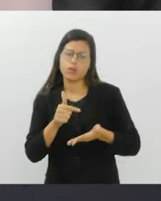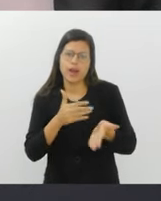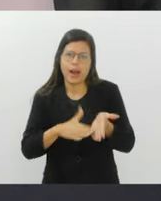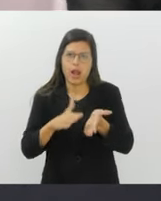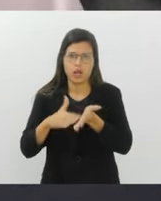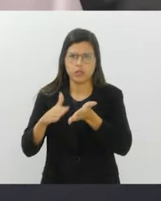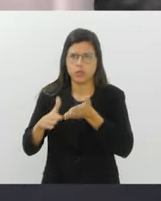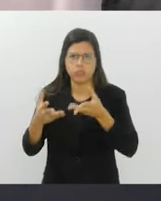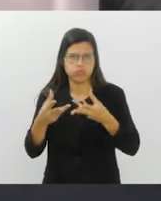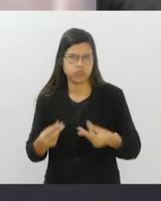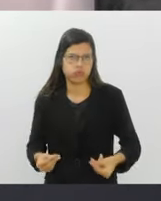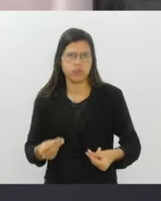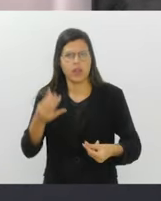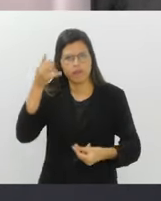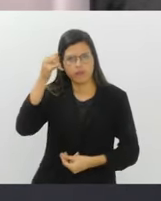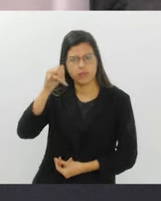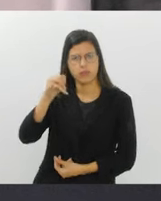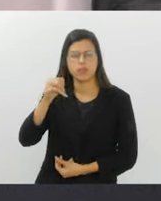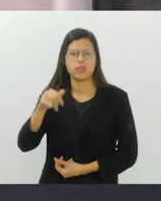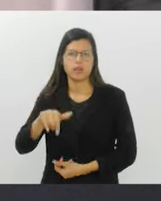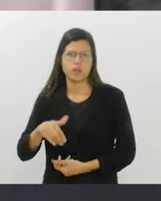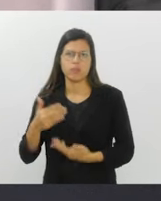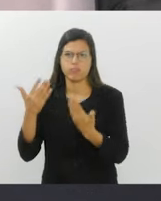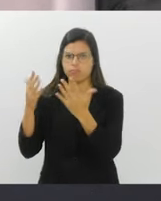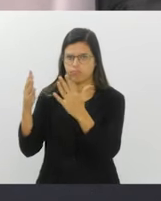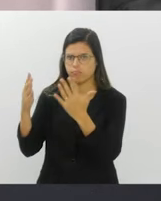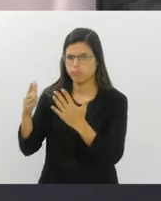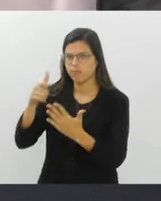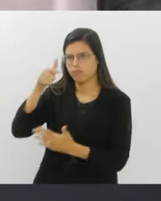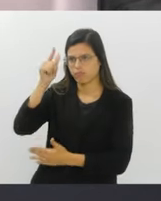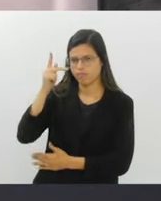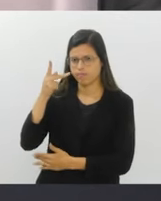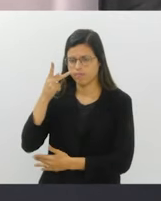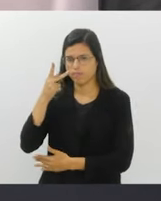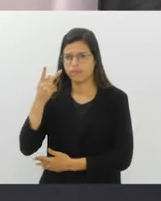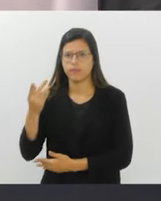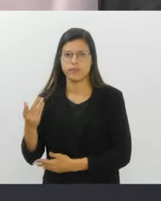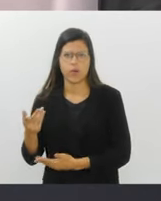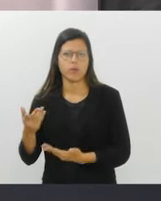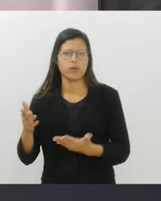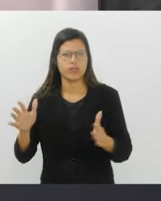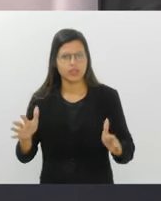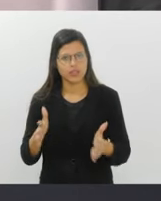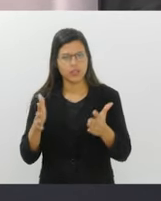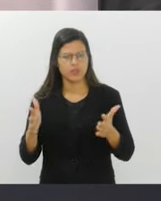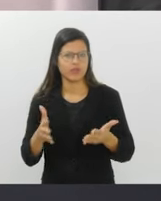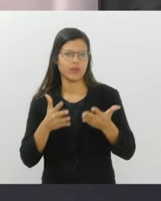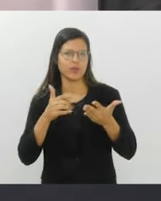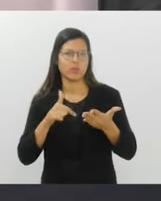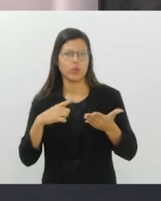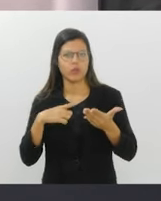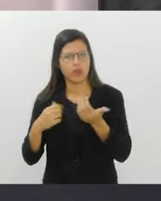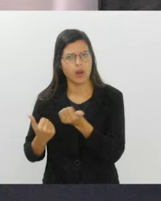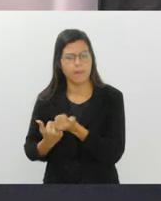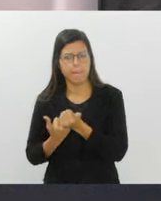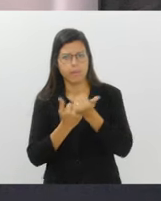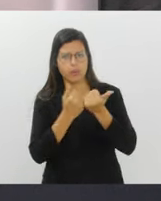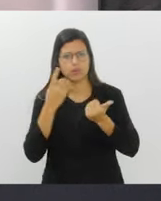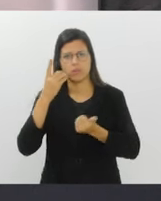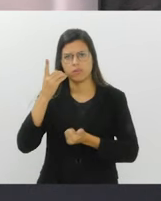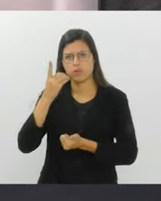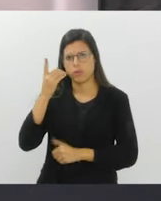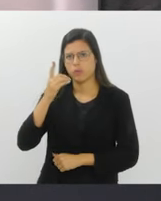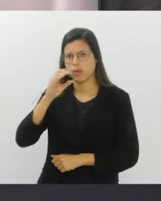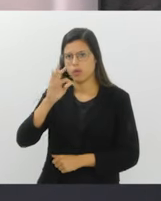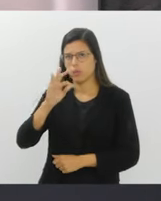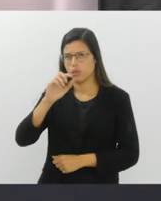ser aplicados corretamente. Então, parabenizar a Vossa Excelência. Vossa Excelência foi um motivador disso. Tenho o meu apoio do deputado Tandy e